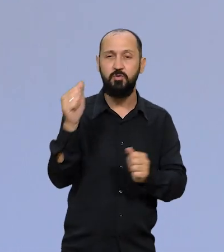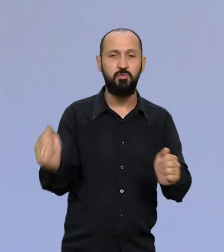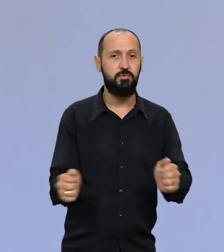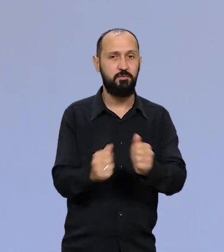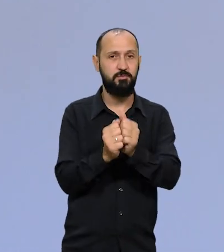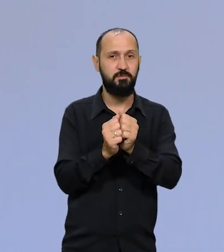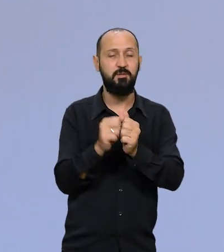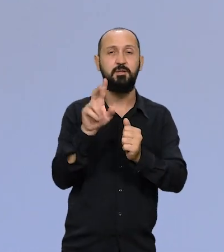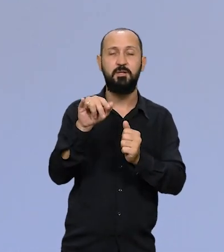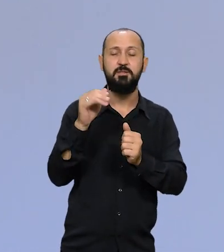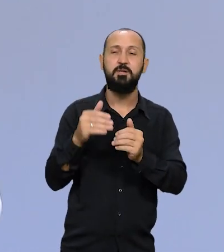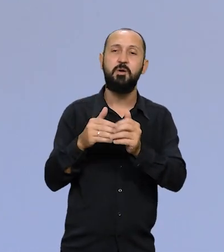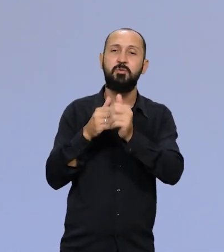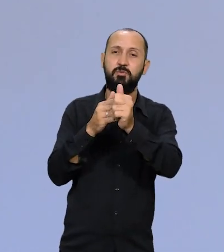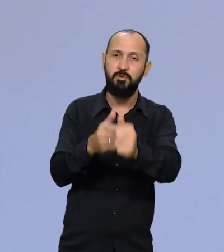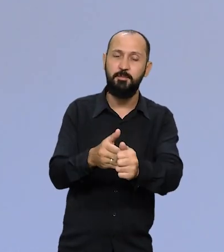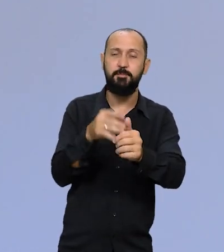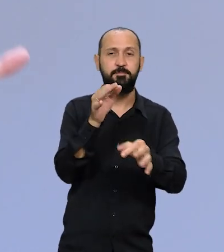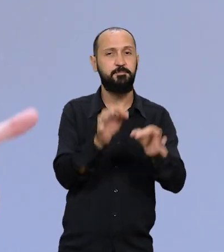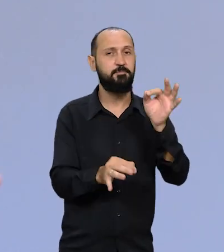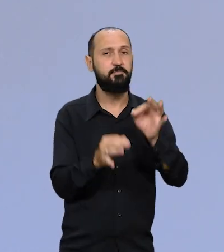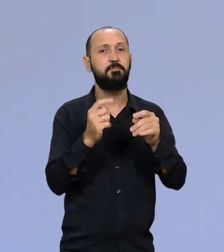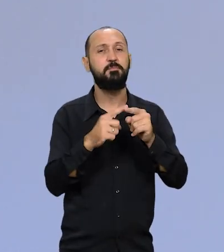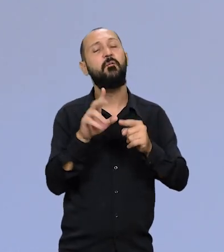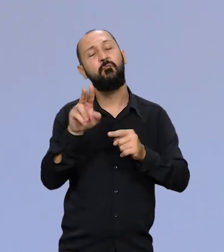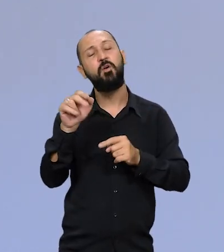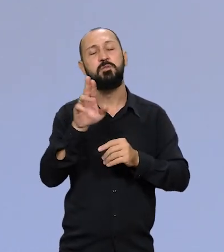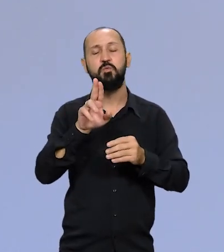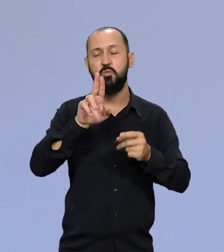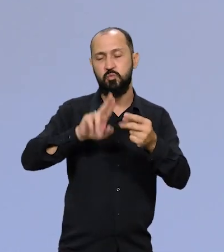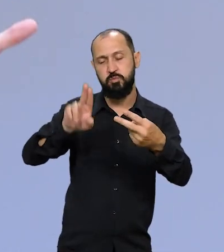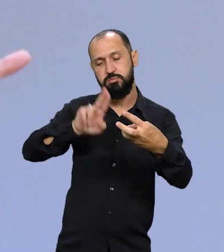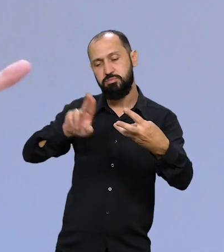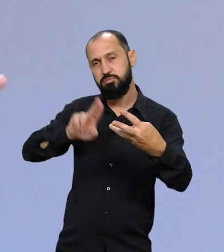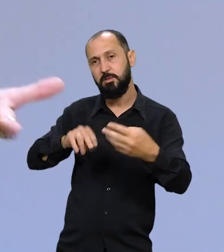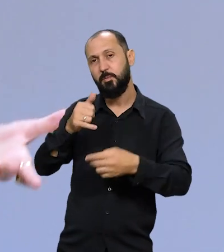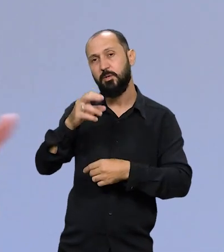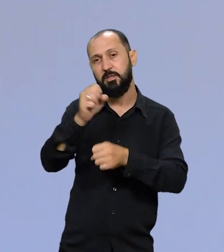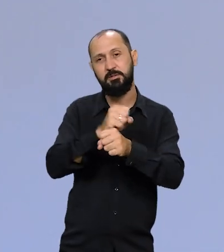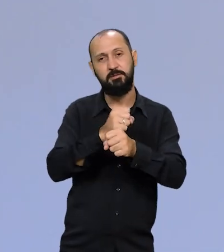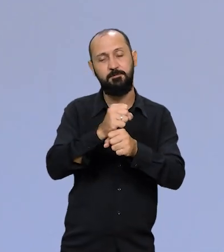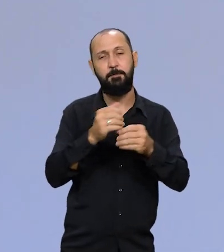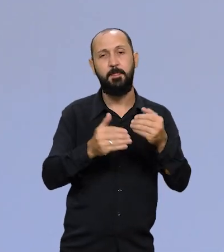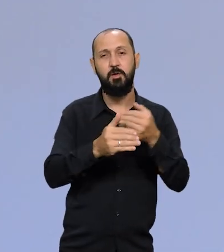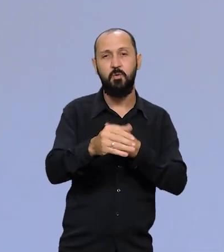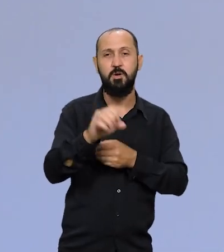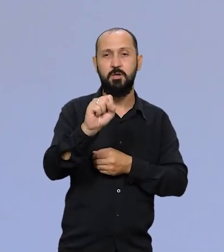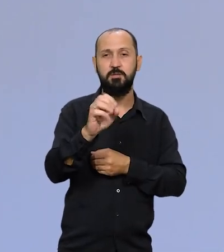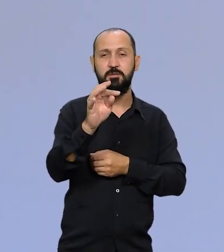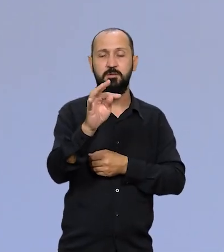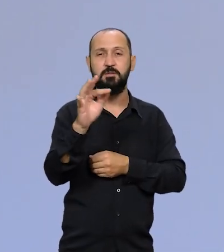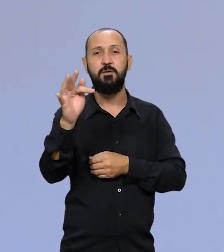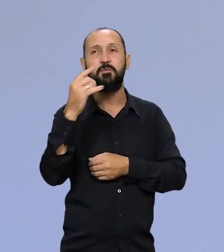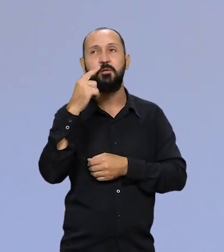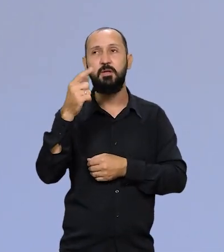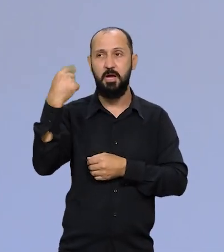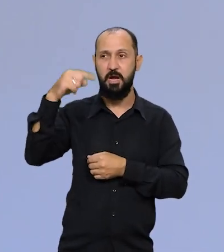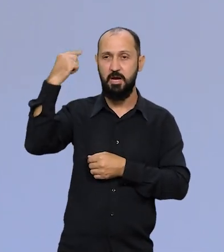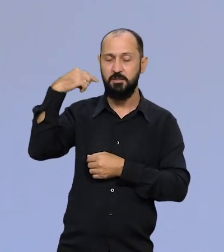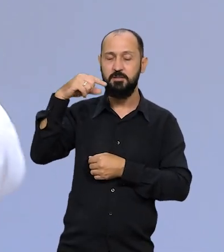digo mais, quando o Supremo Tribunal Federal decide o marco temporal no caso Raposa Serra do Sol, decidiu como sendo